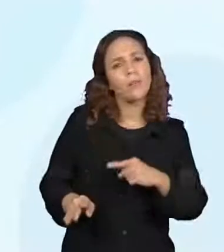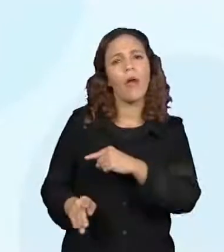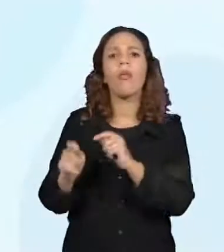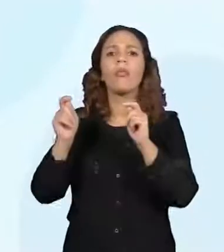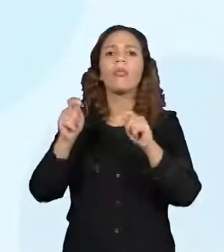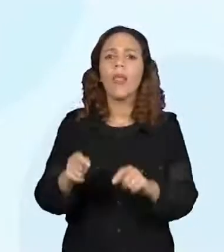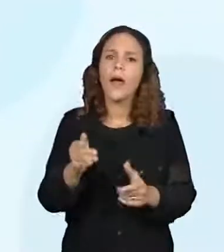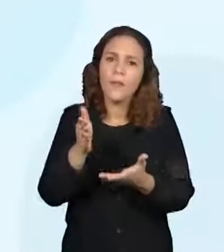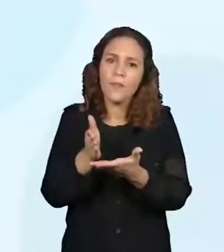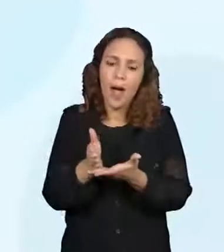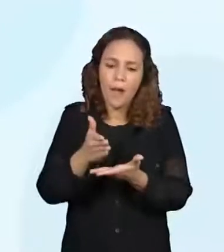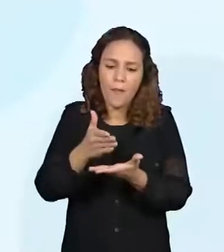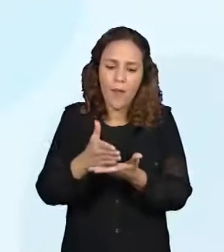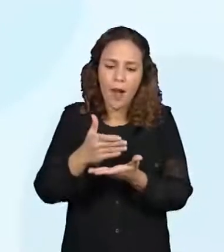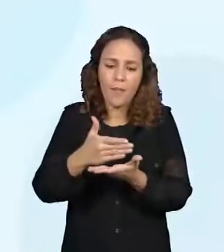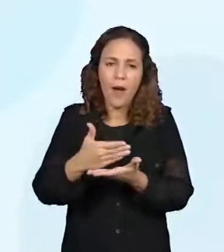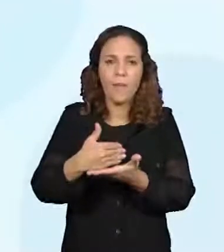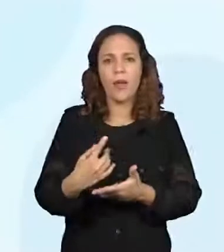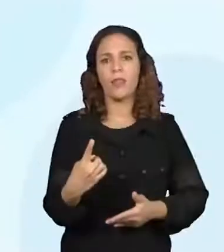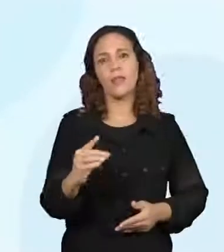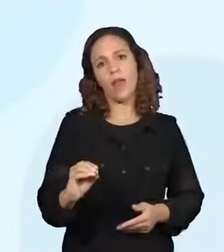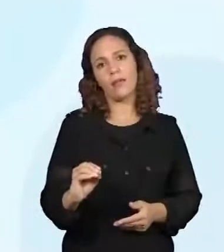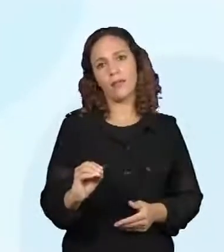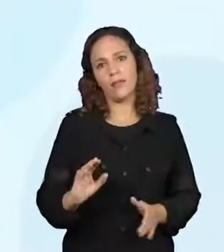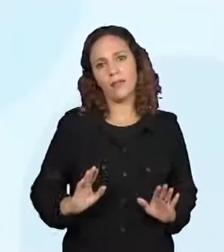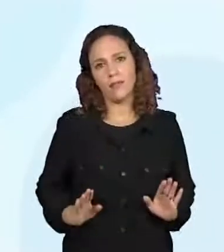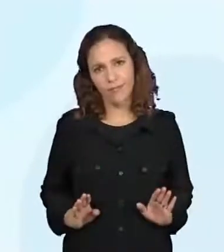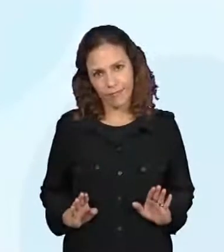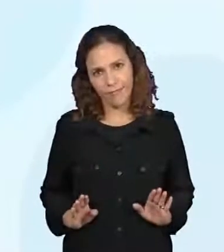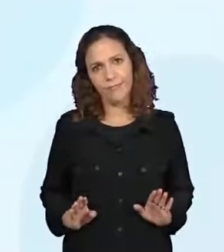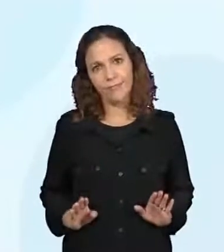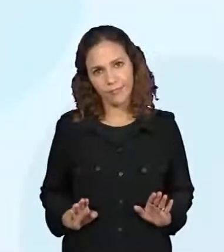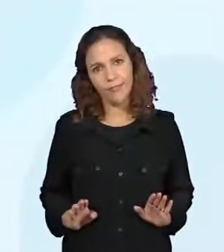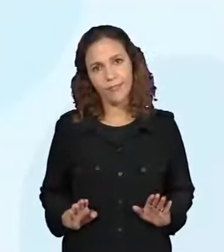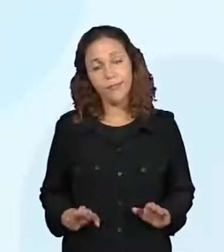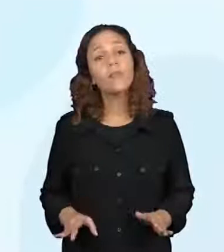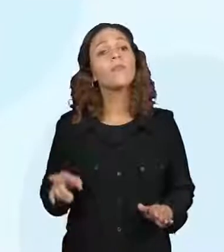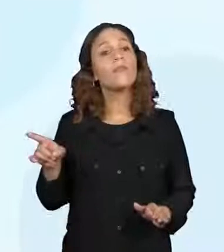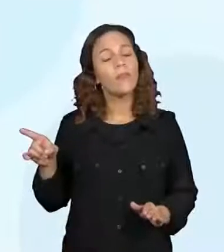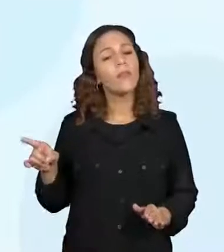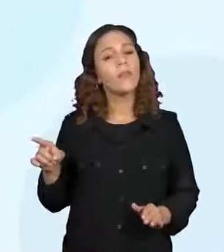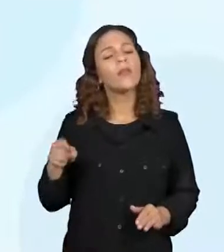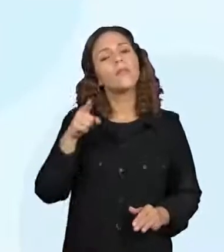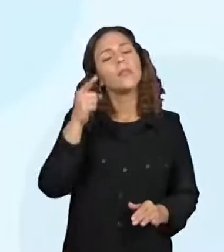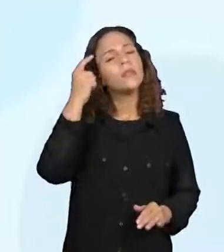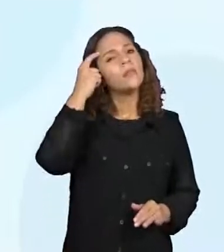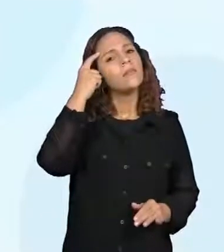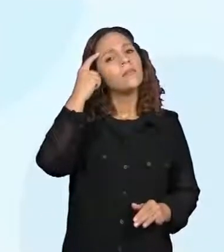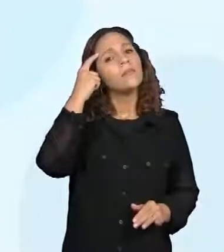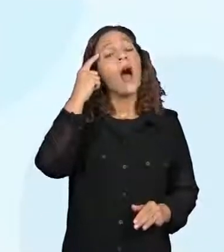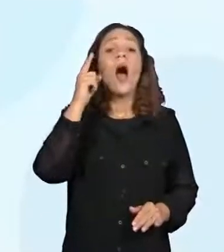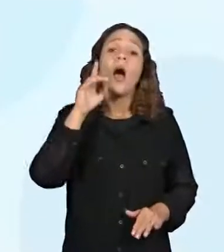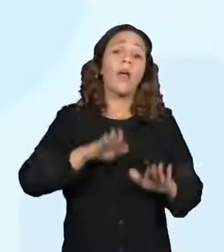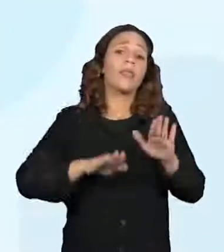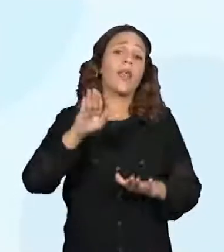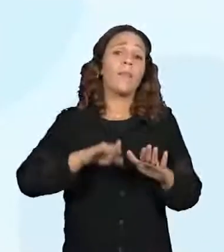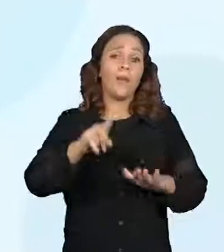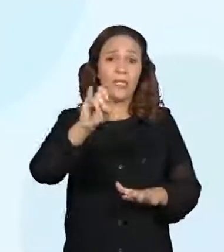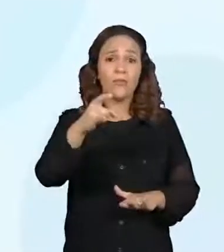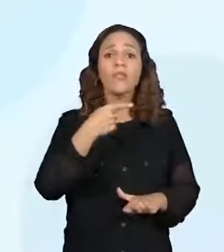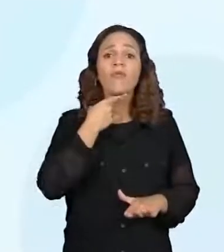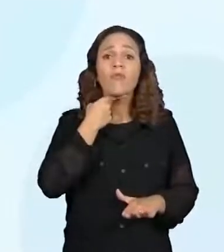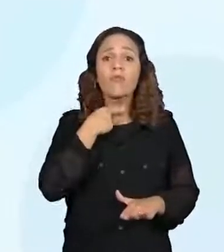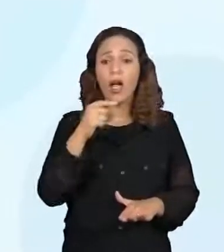média, o rendimento da receita são 10 porções. Então, isso é uma variação para você já saber que essa quantidade